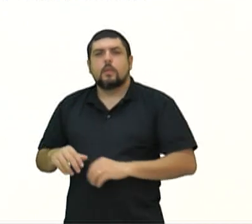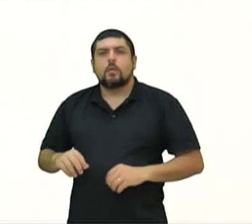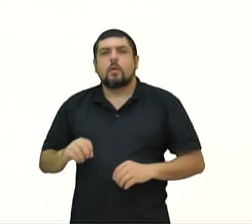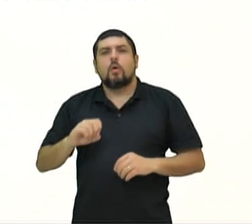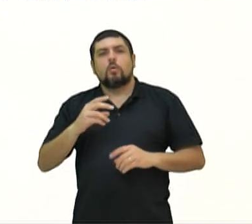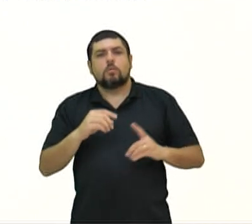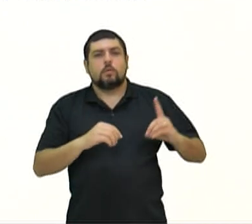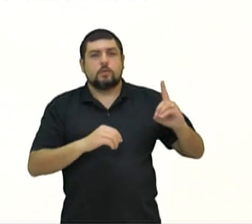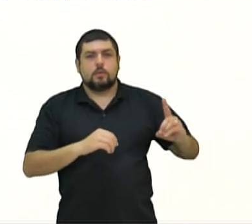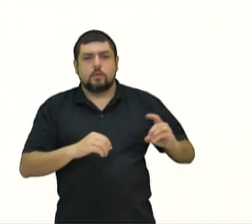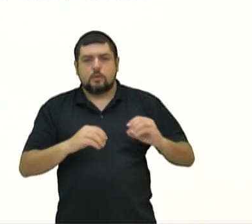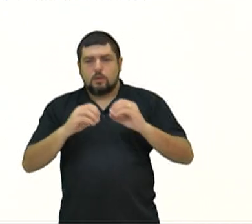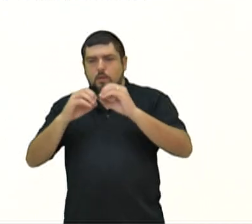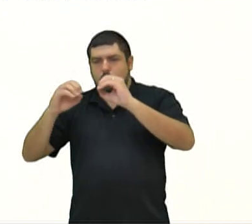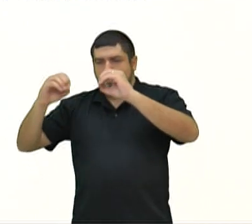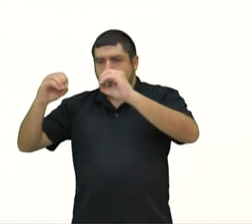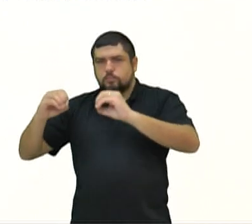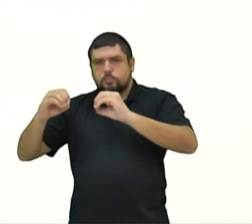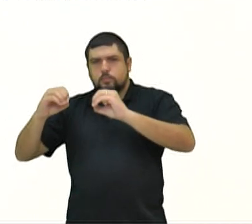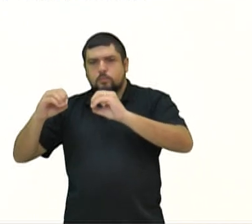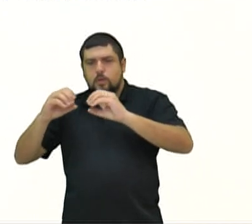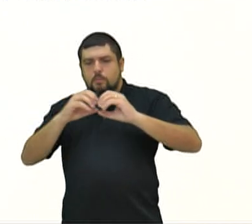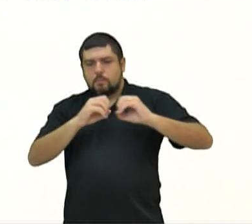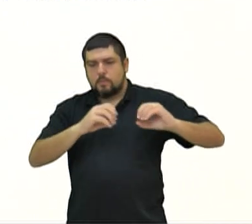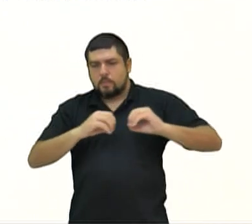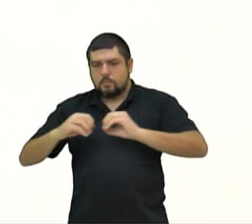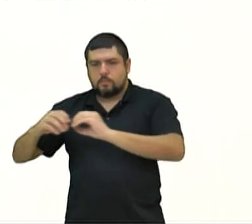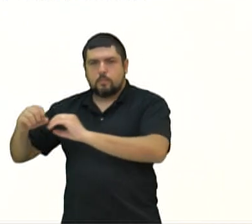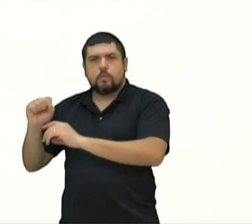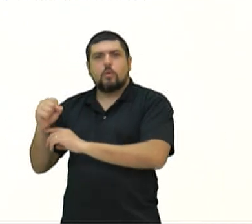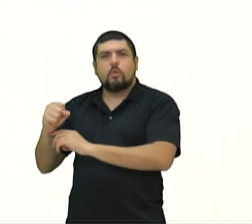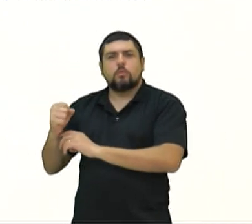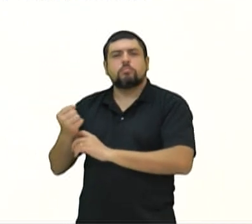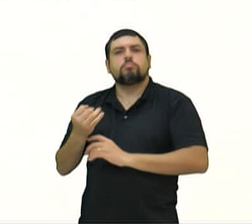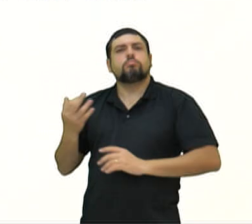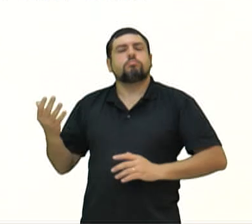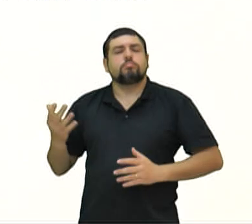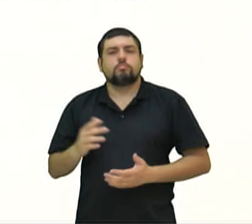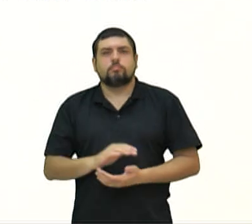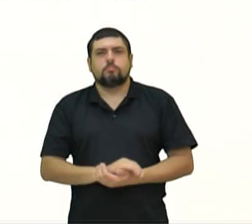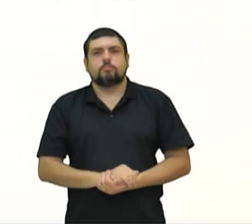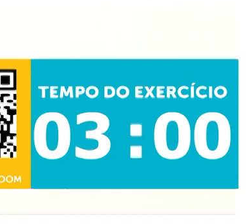2 espermatócitos secundários em 8 espermátides. Vamos tentar?